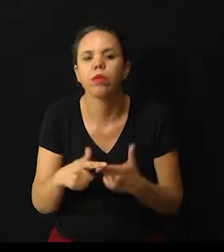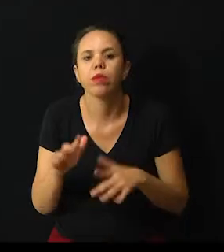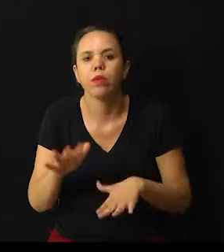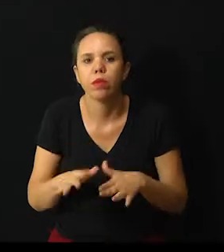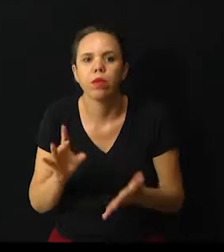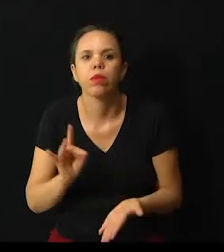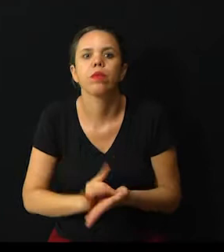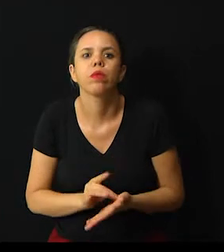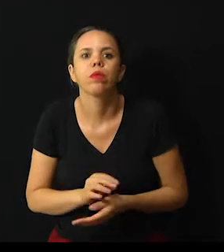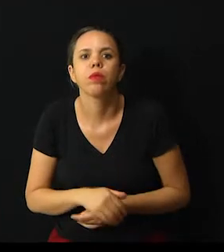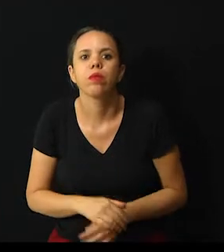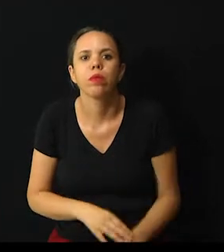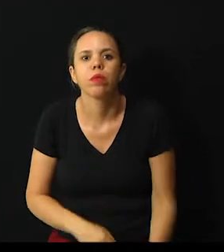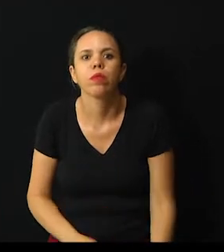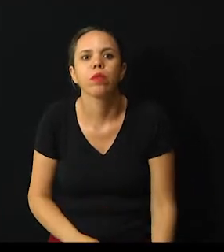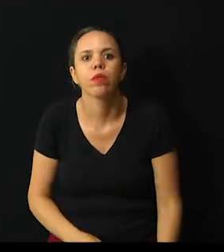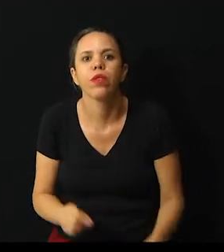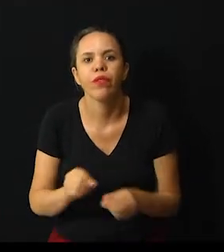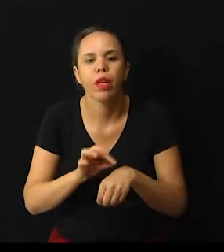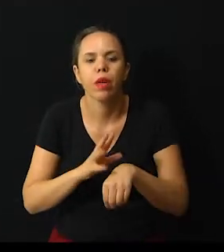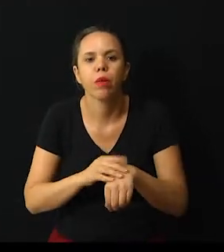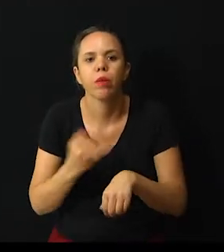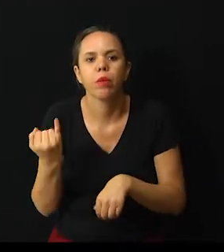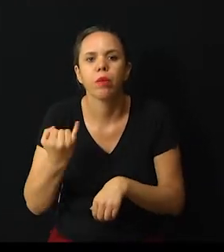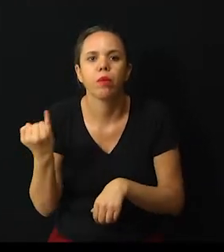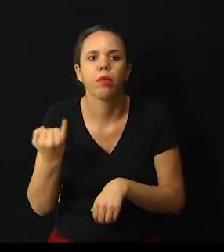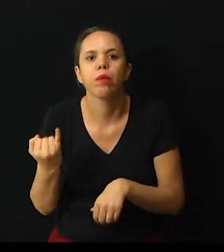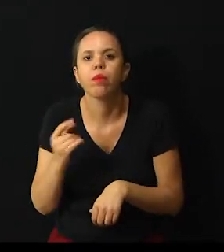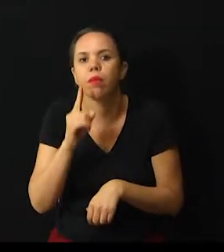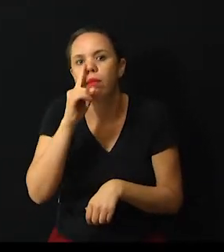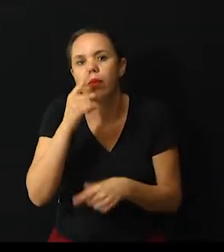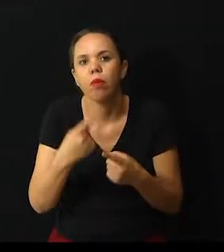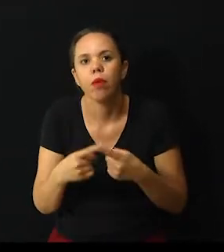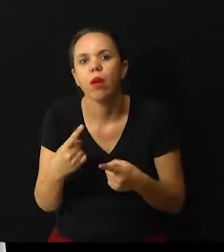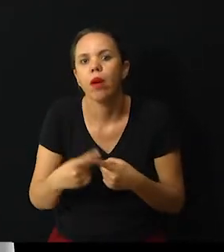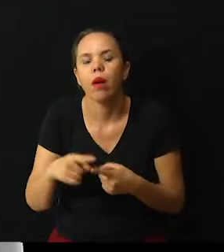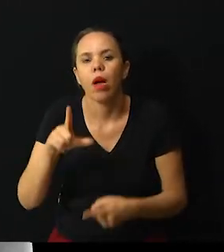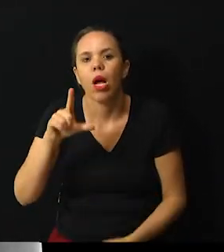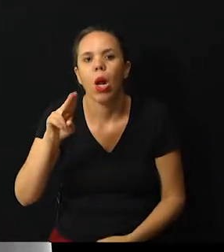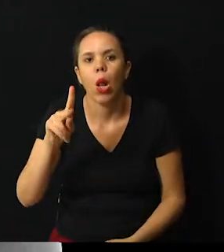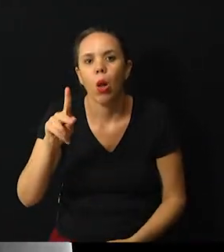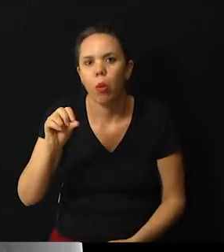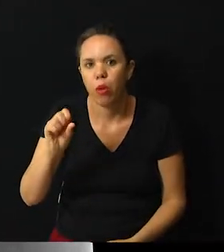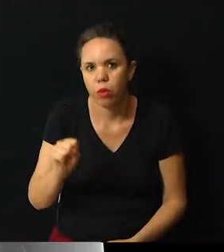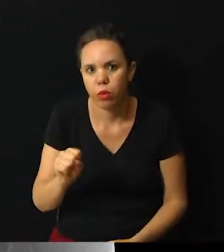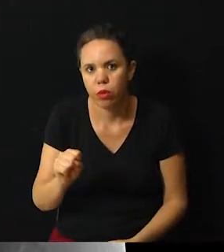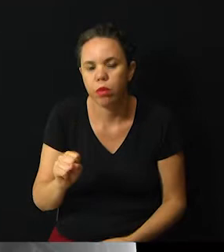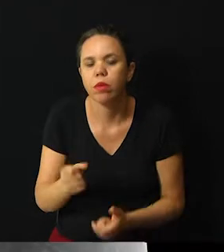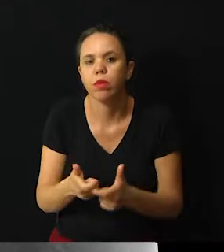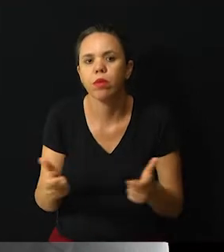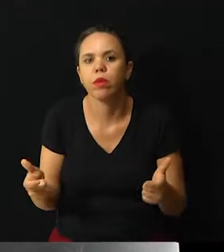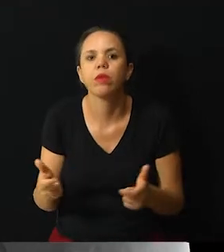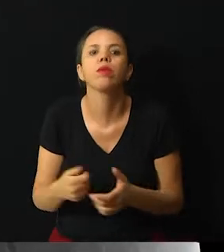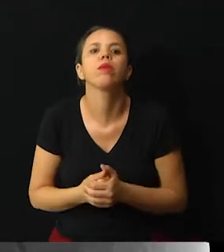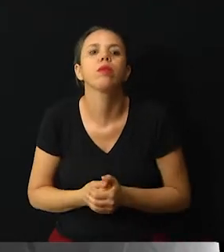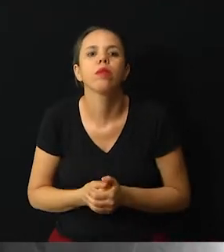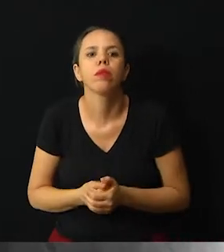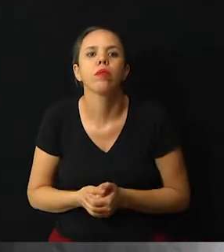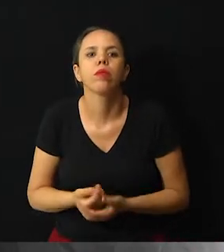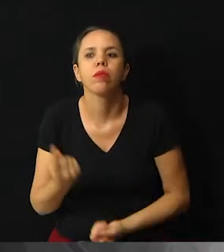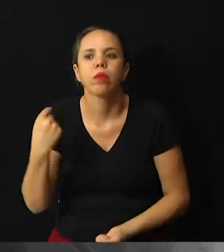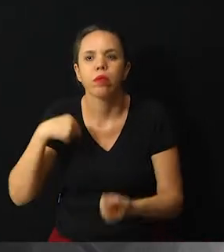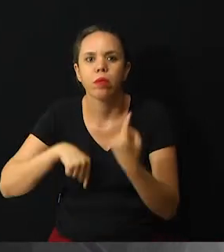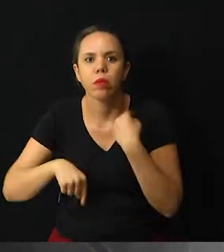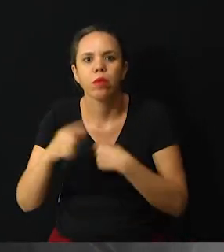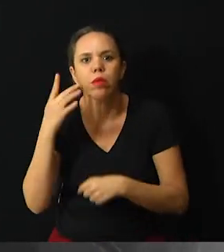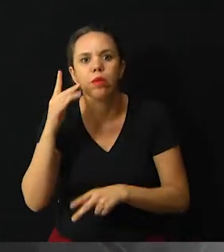bastante, é o rim, né? Então, ele faz uma lesão importante no rim. Isso porque o lúpus, ele produz, o paciente com lúpus acaba produzindo muito